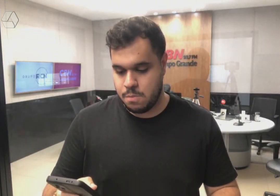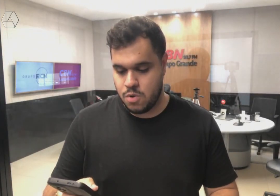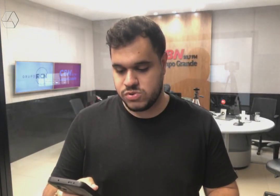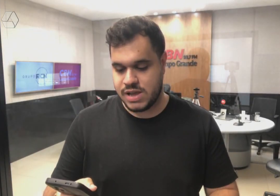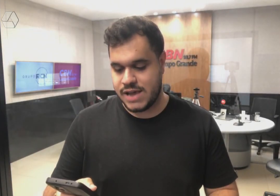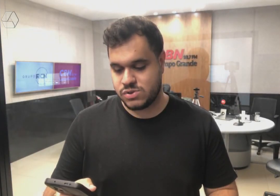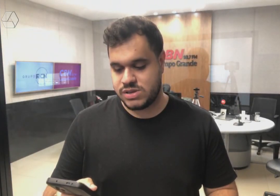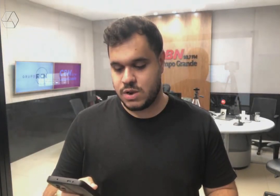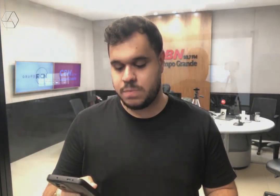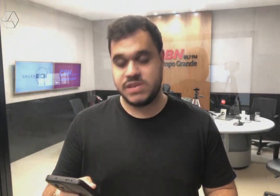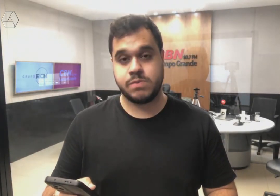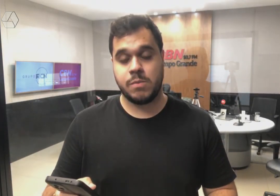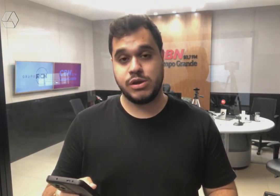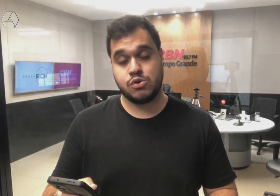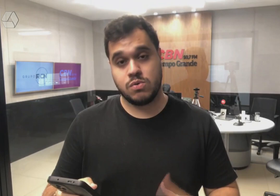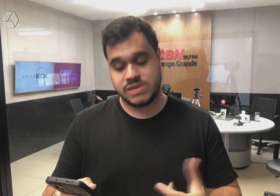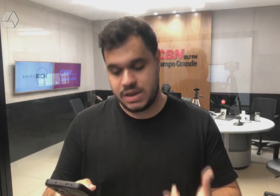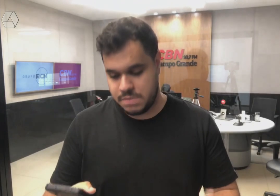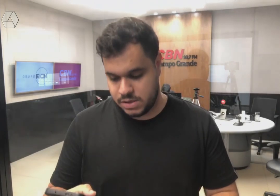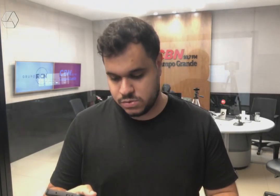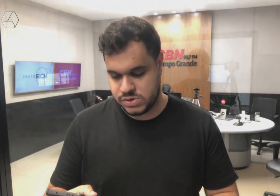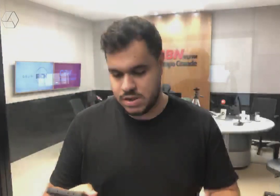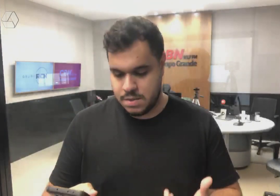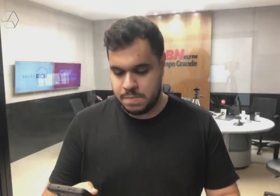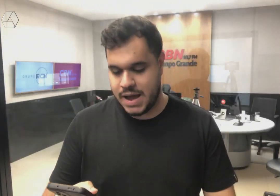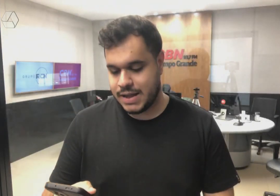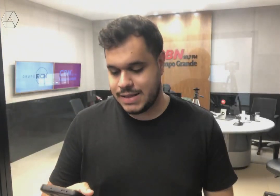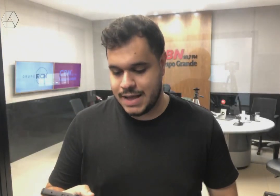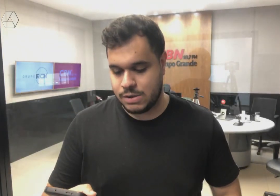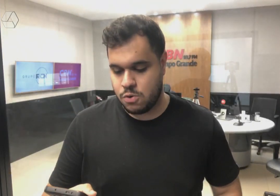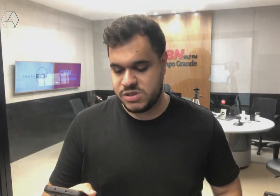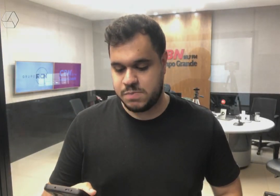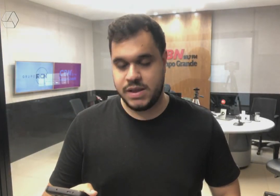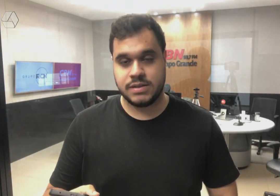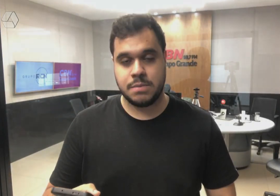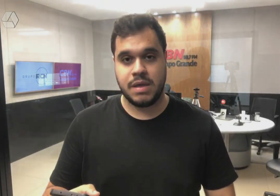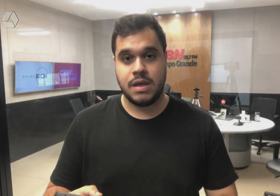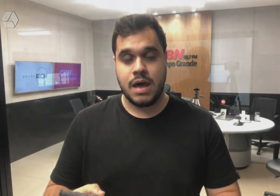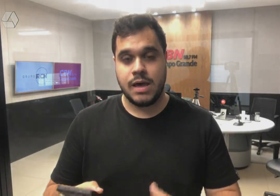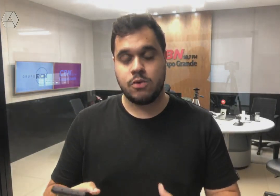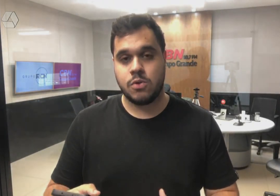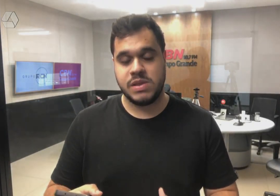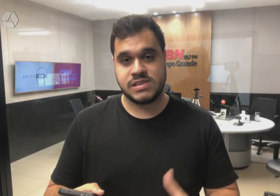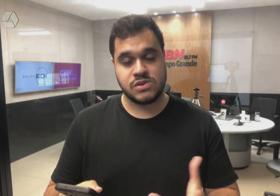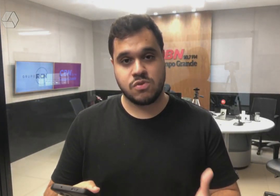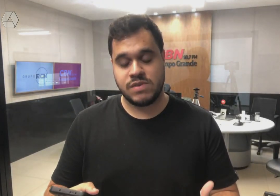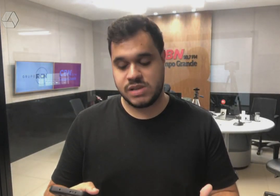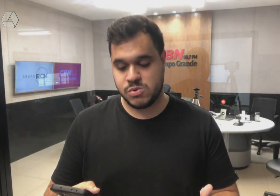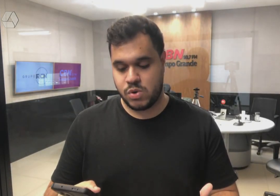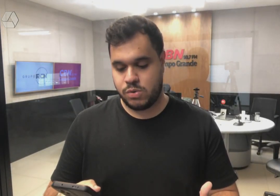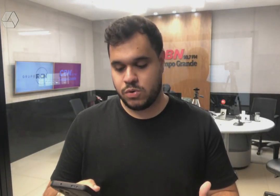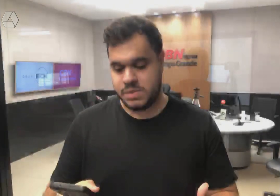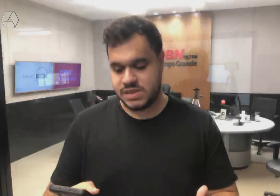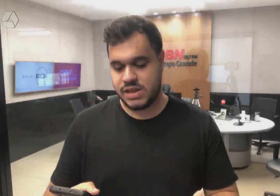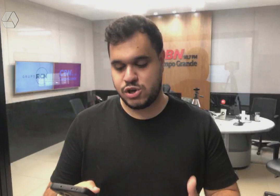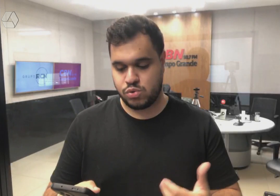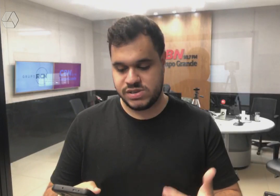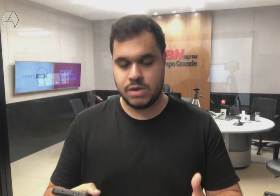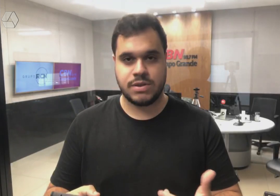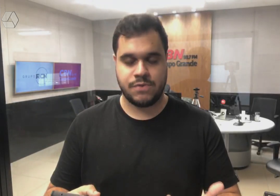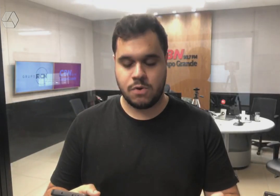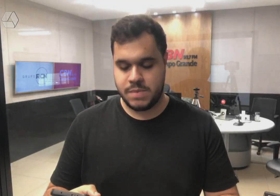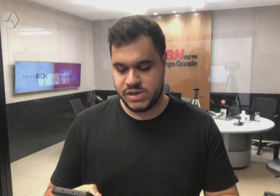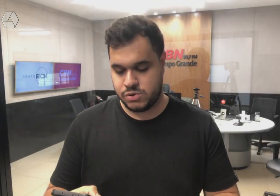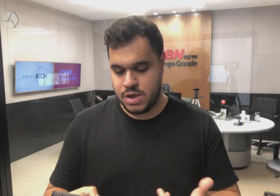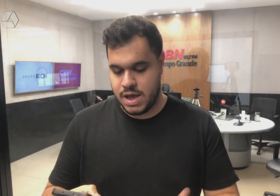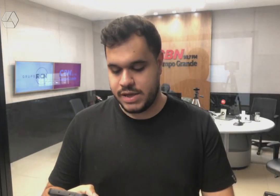tá? Bom, os gastos serão principalmente com os alimentos para a data, como explica também a economista. Nós conversamos com a economista da